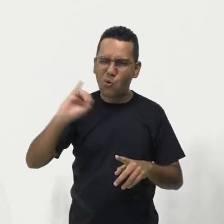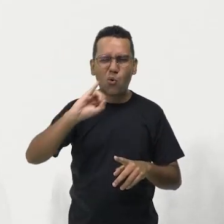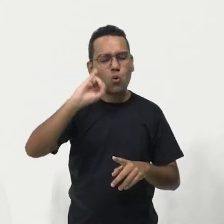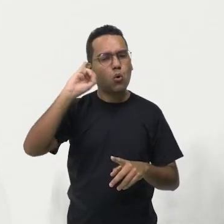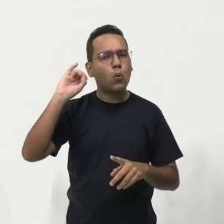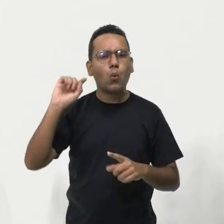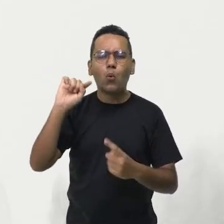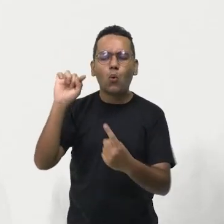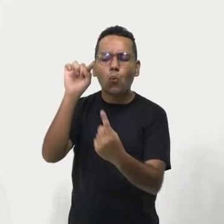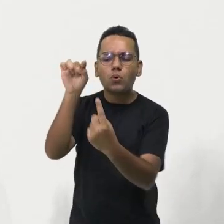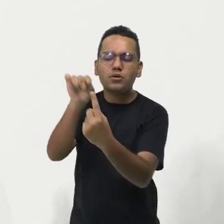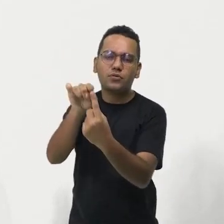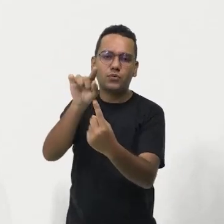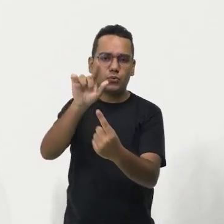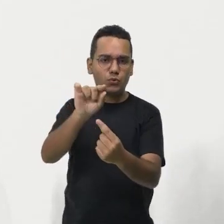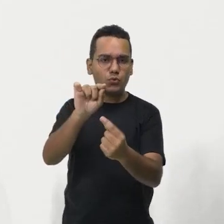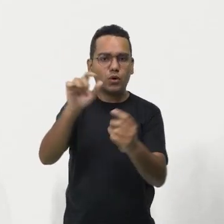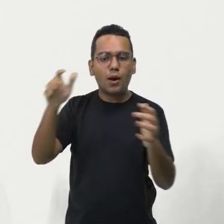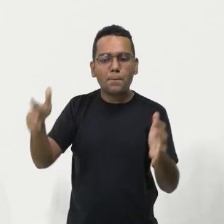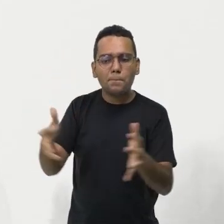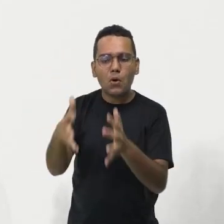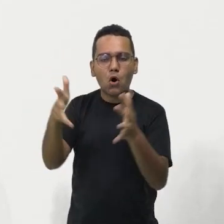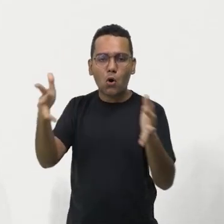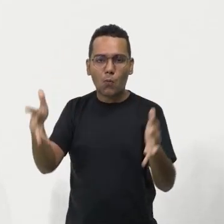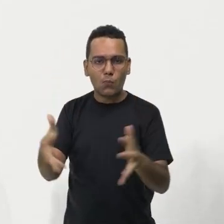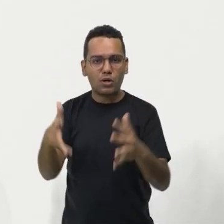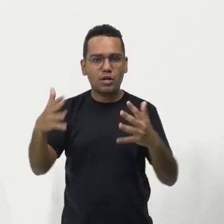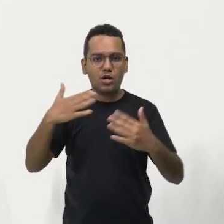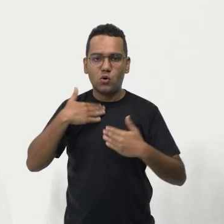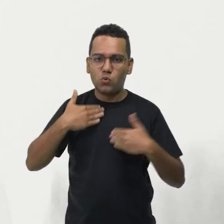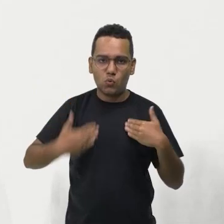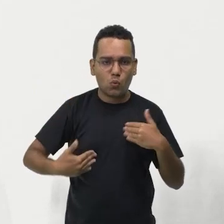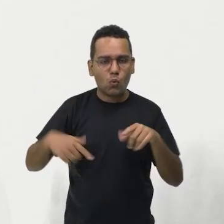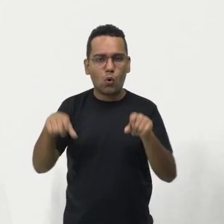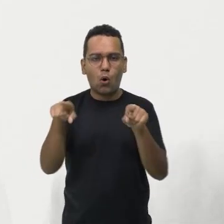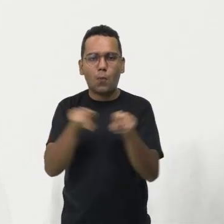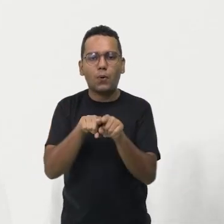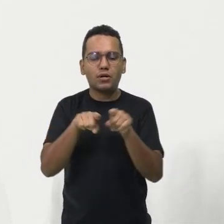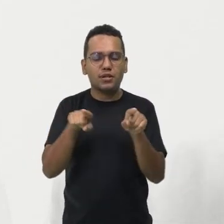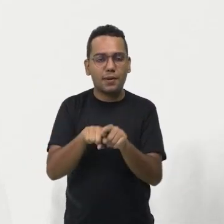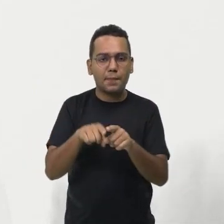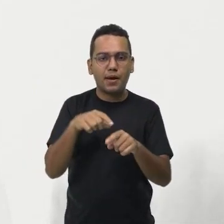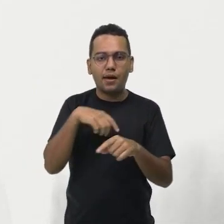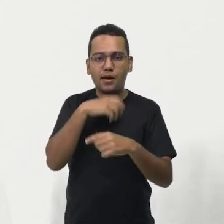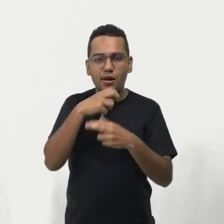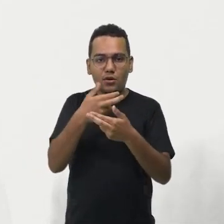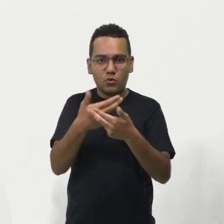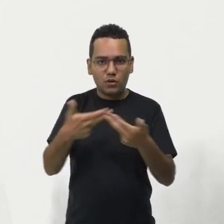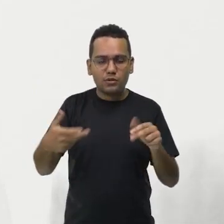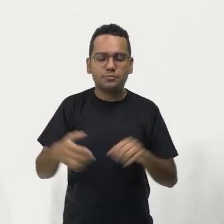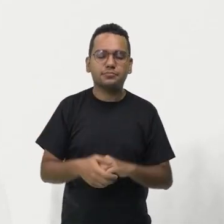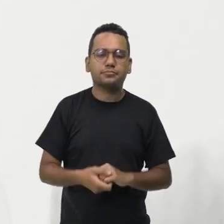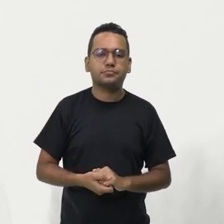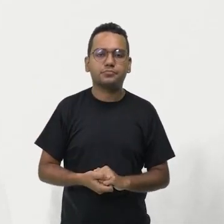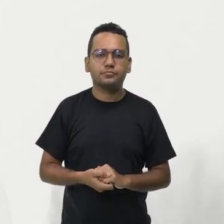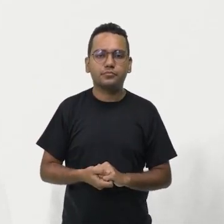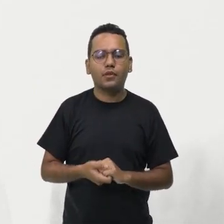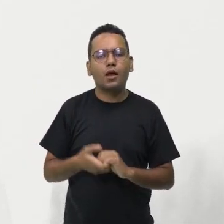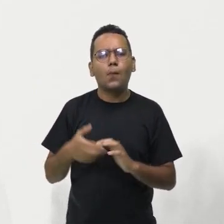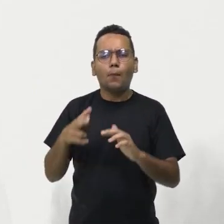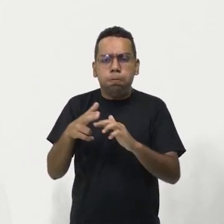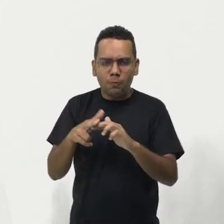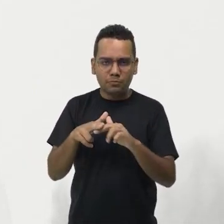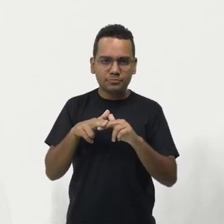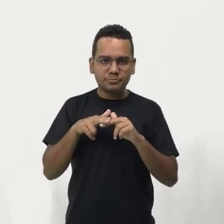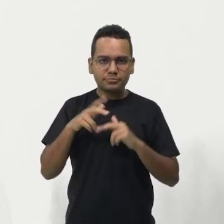essencial para o funcionamento do corpo de todos os animais e, em alguns casos,